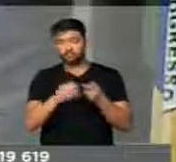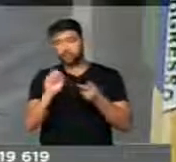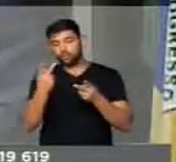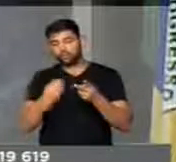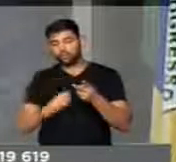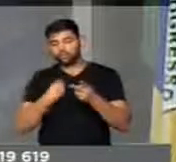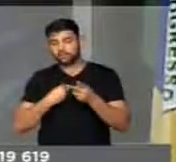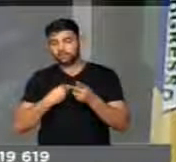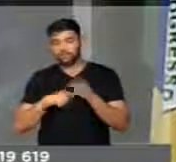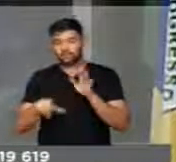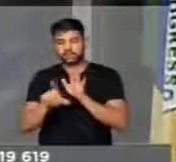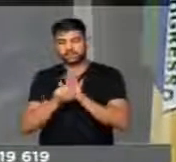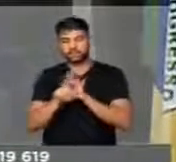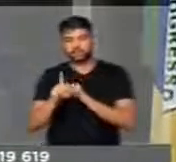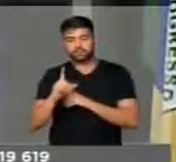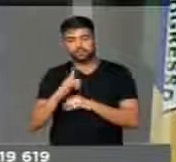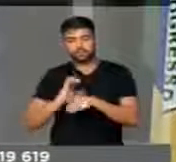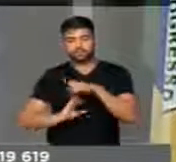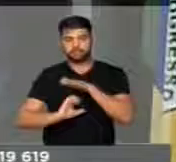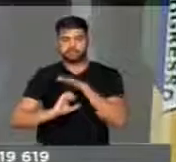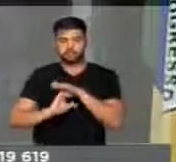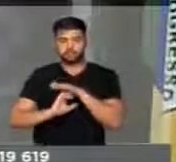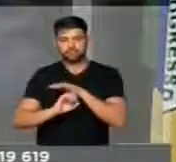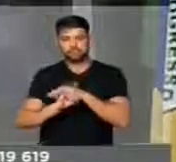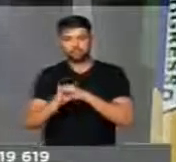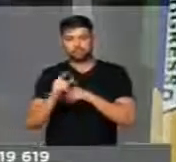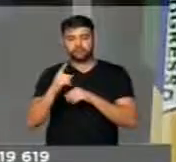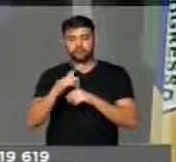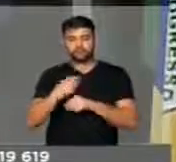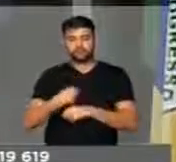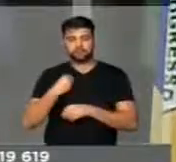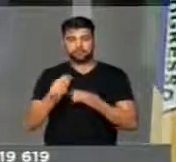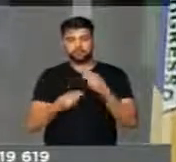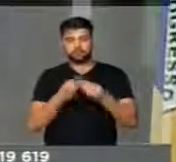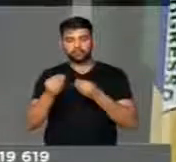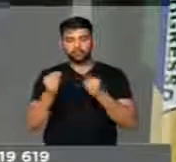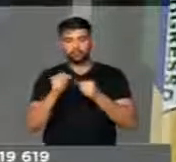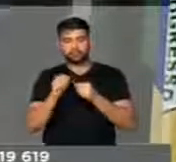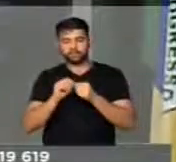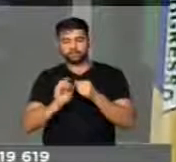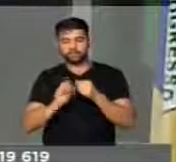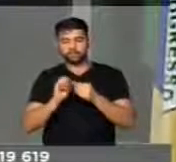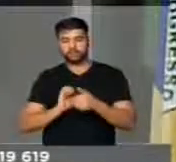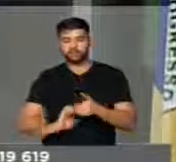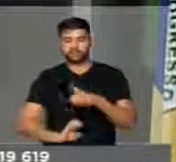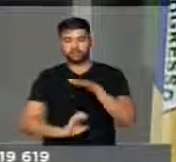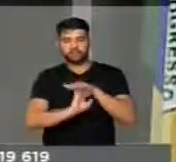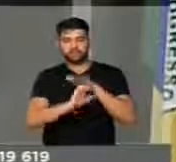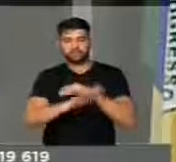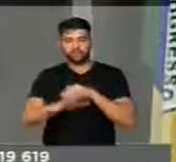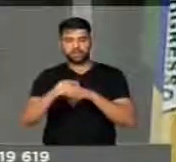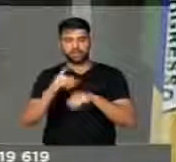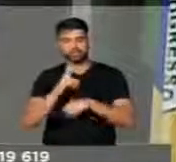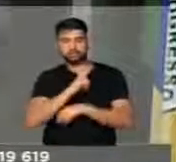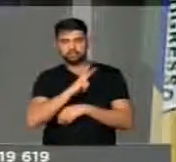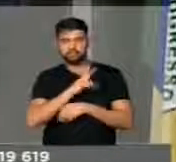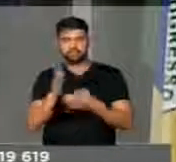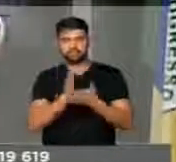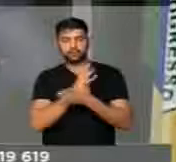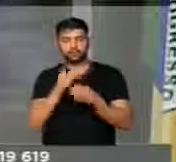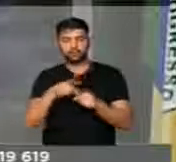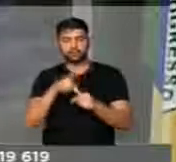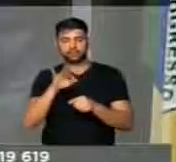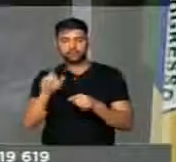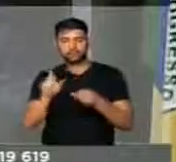então existem também as empresas estatais que concorrem com empresas no setor privado. É o caso